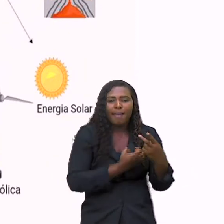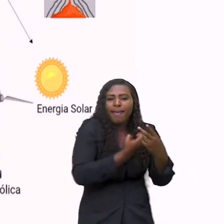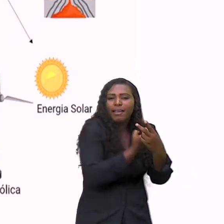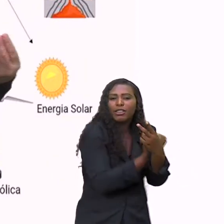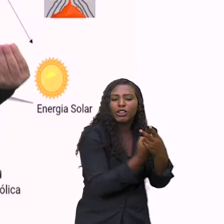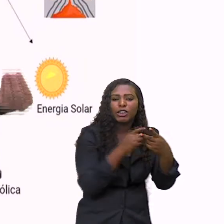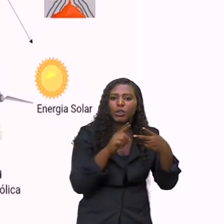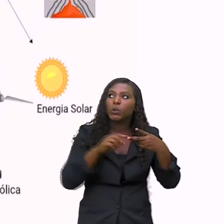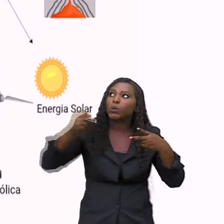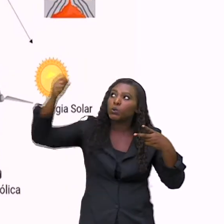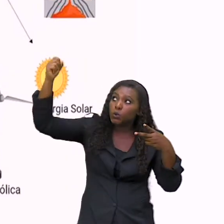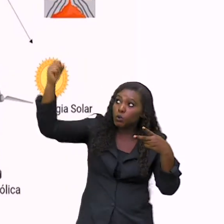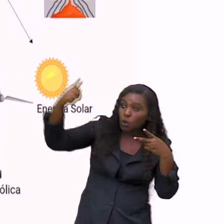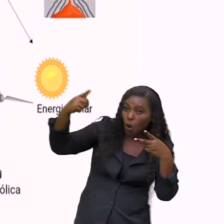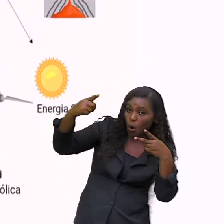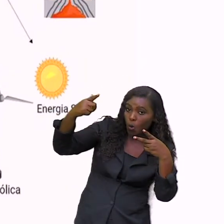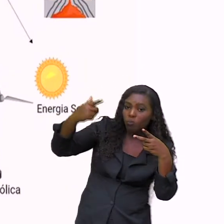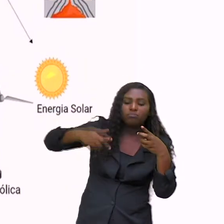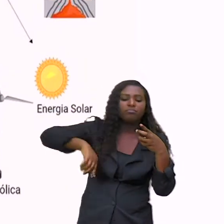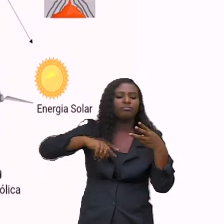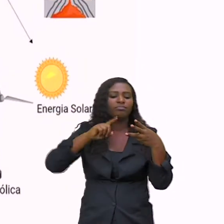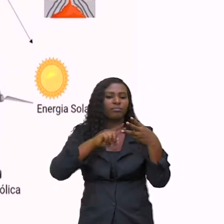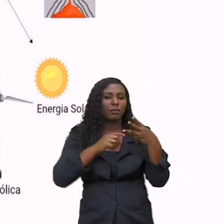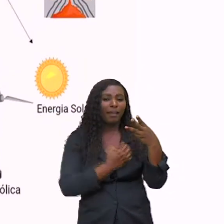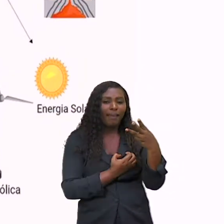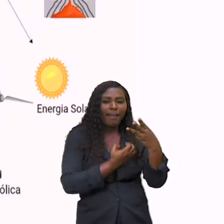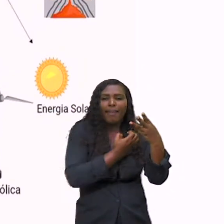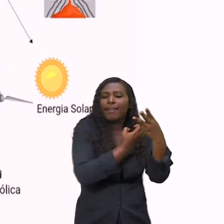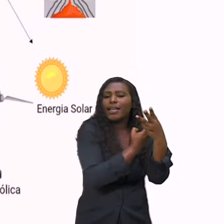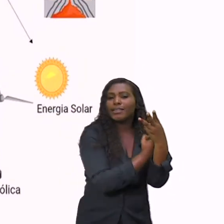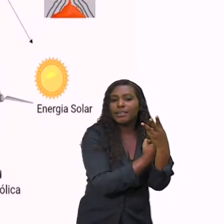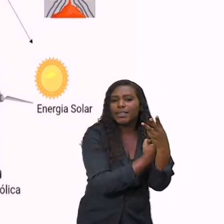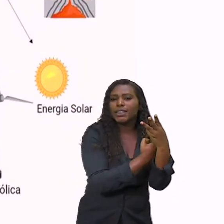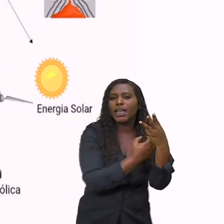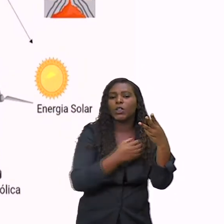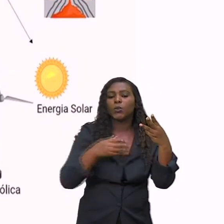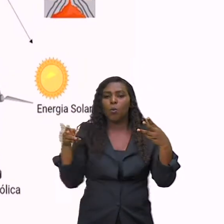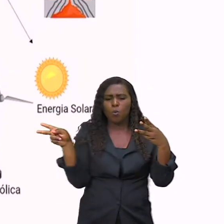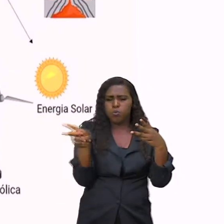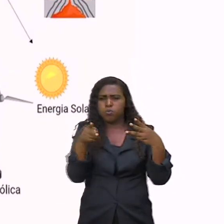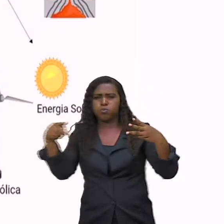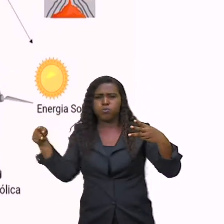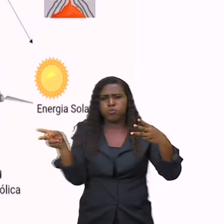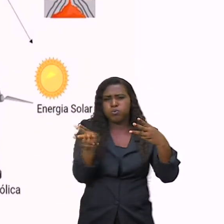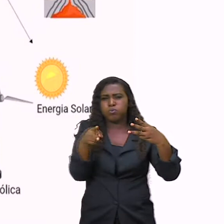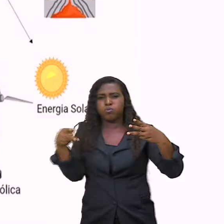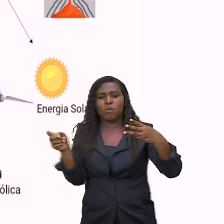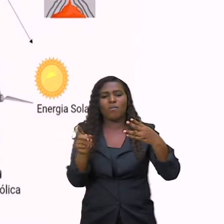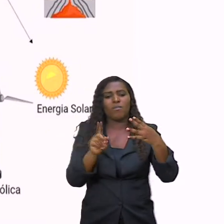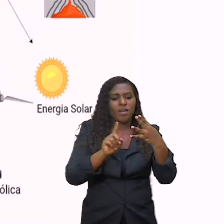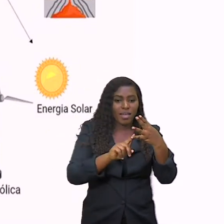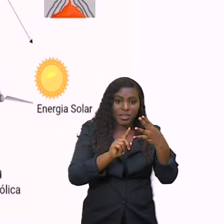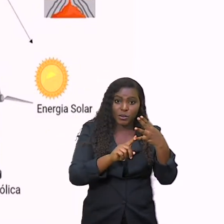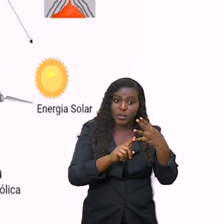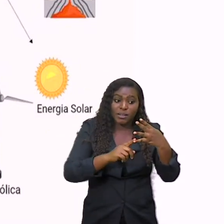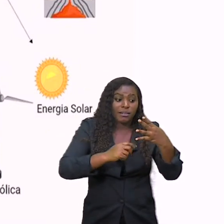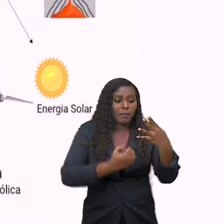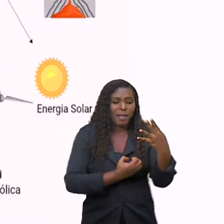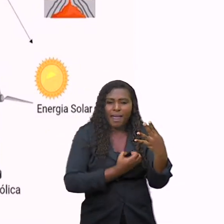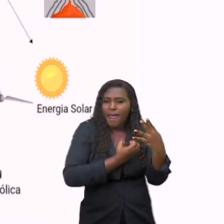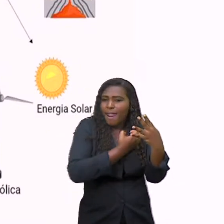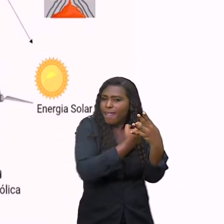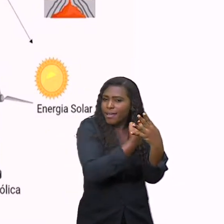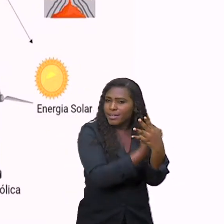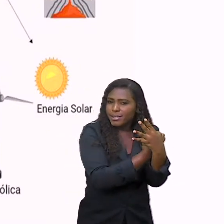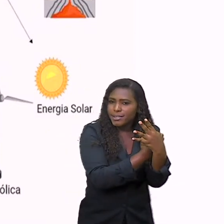sol, as energias eólicas, que são obtidas pela força dos ventos, as geotérmicas, que são obtidas através